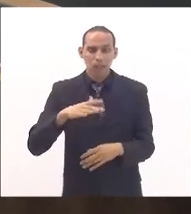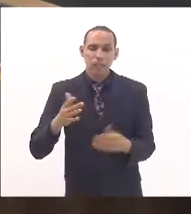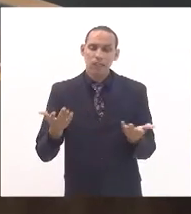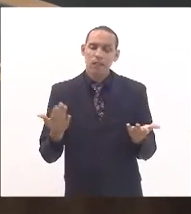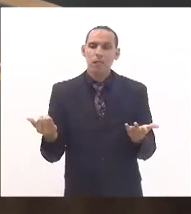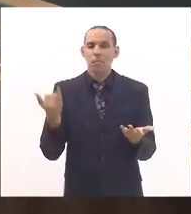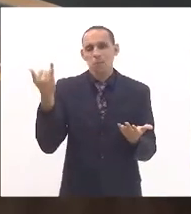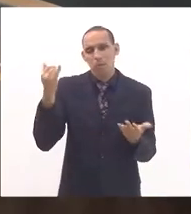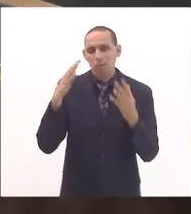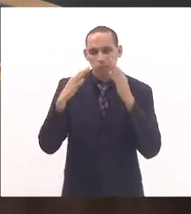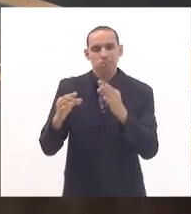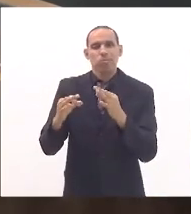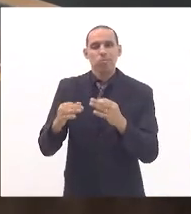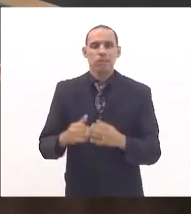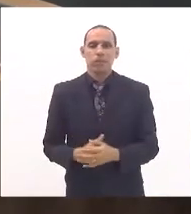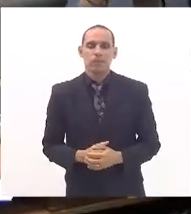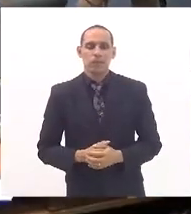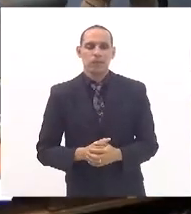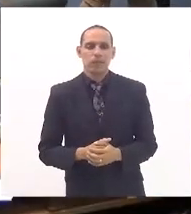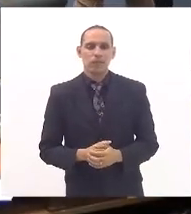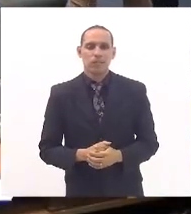que ele seja ouvido.